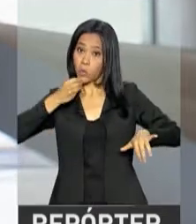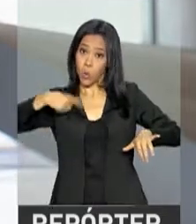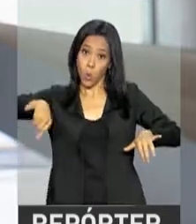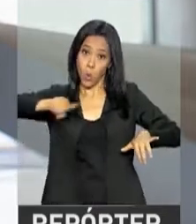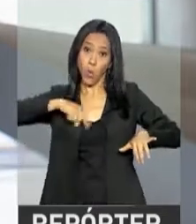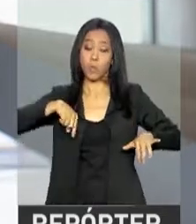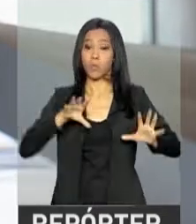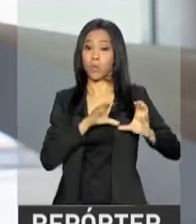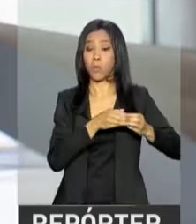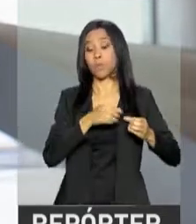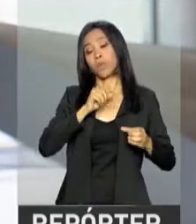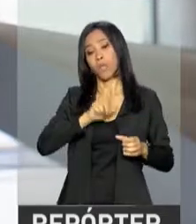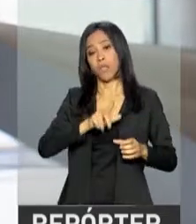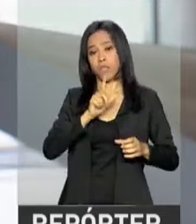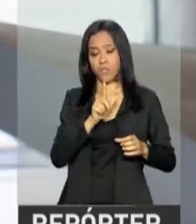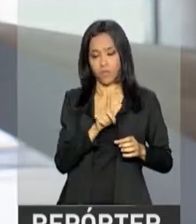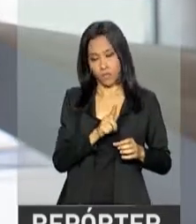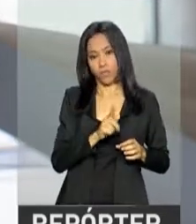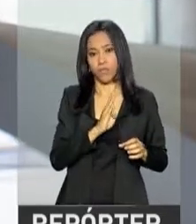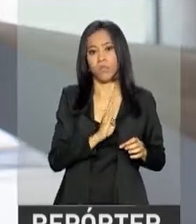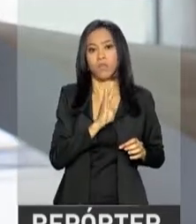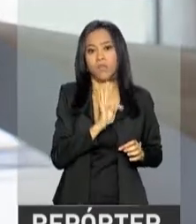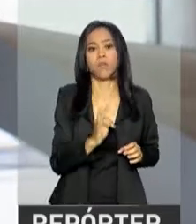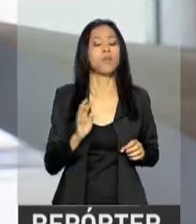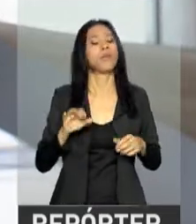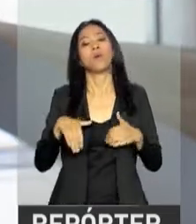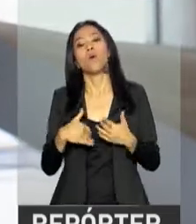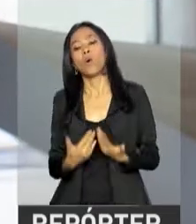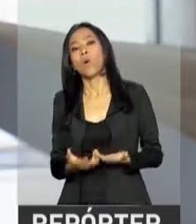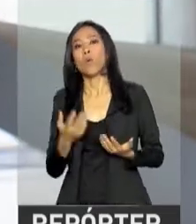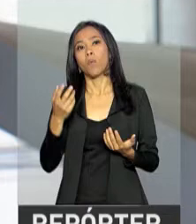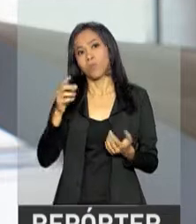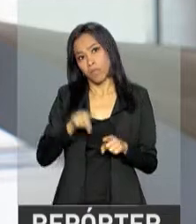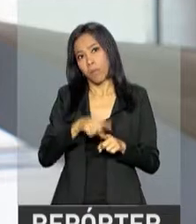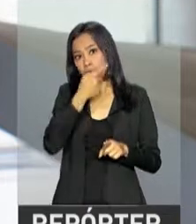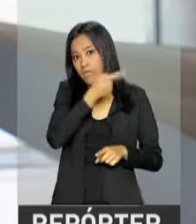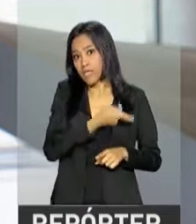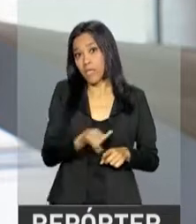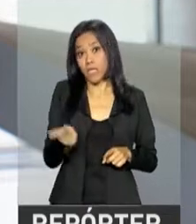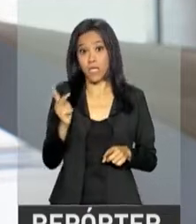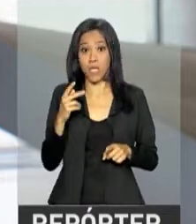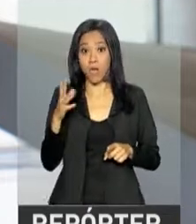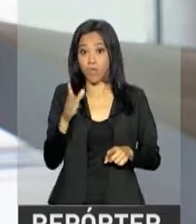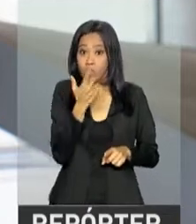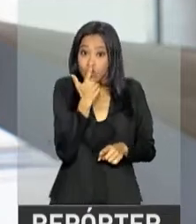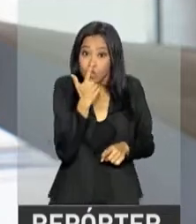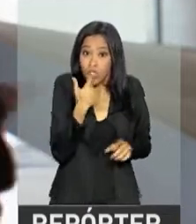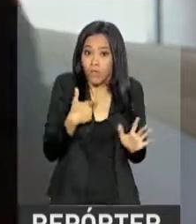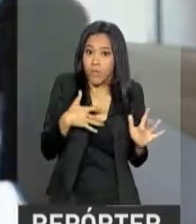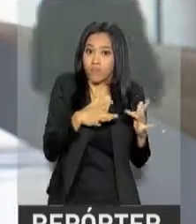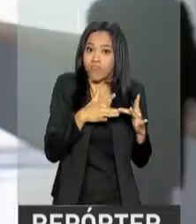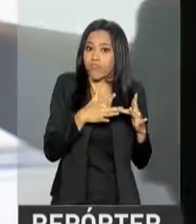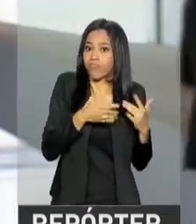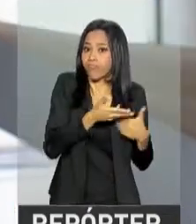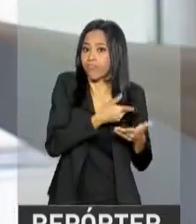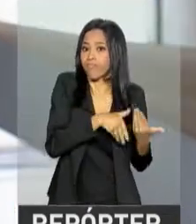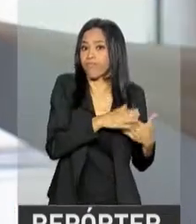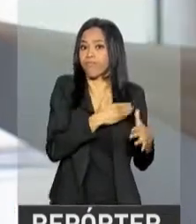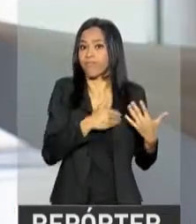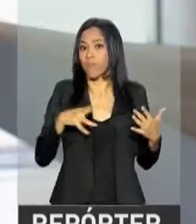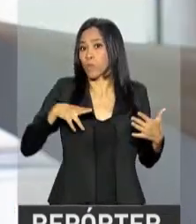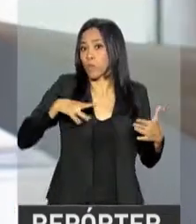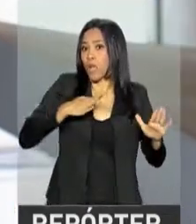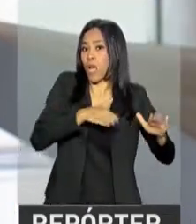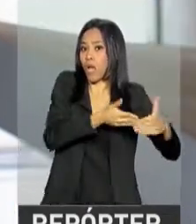outra proposta de pensar a a atuação da visita íntima é de como isso se dá também dentro desse espaço nem a